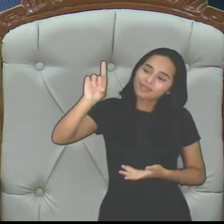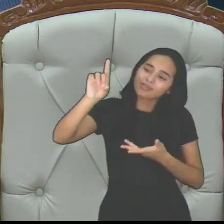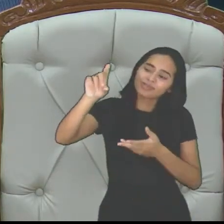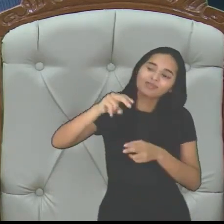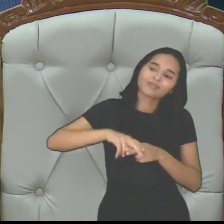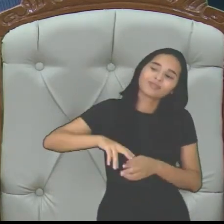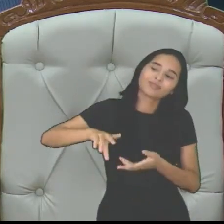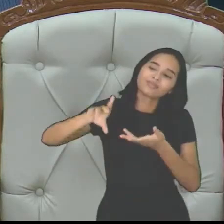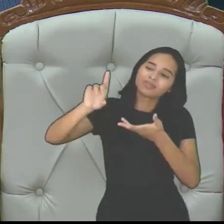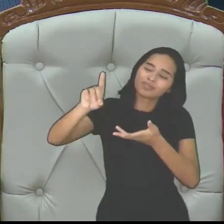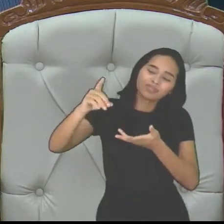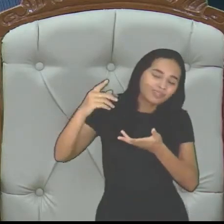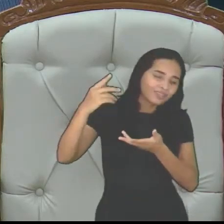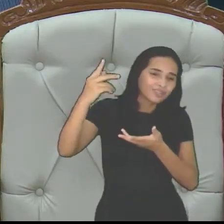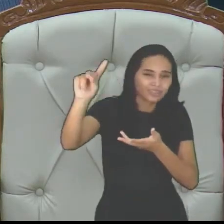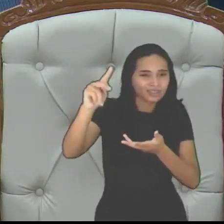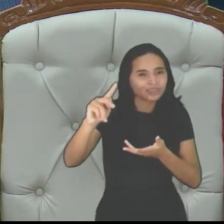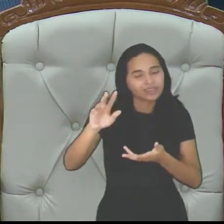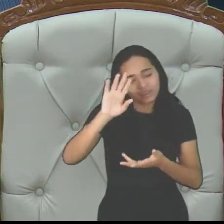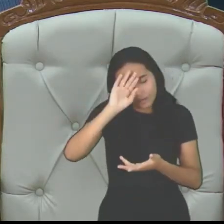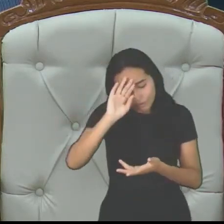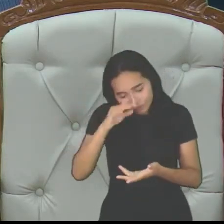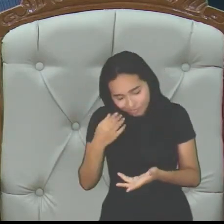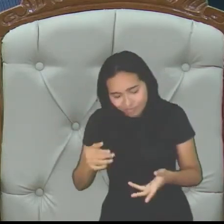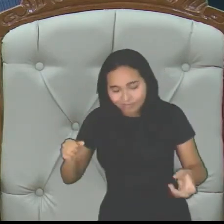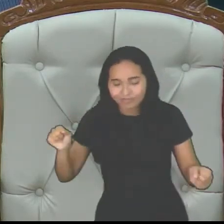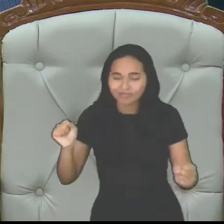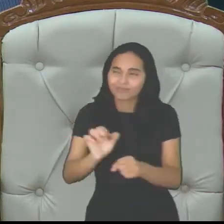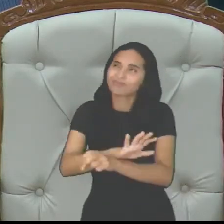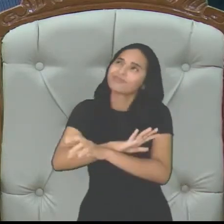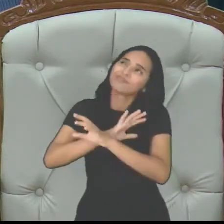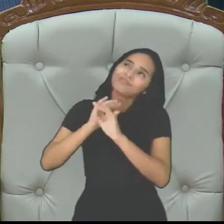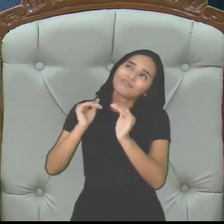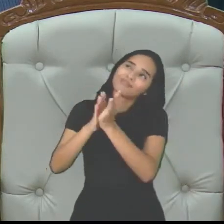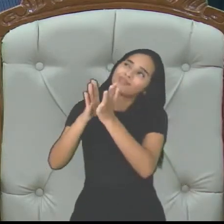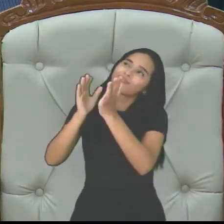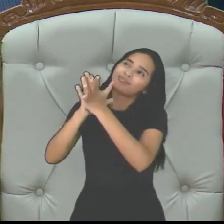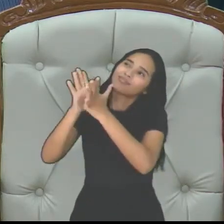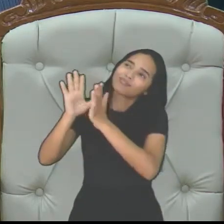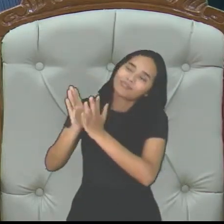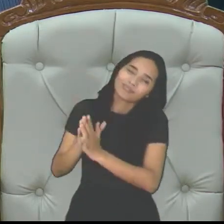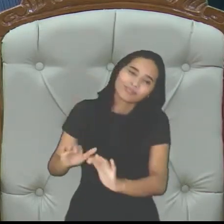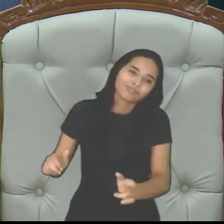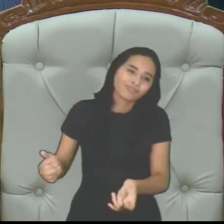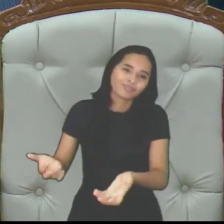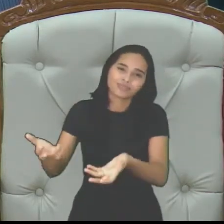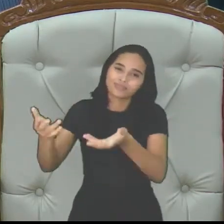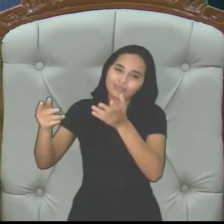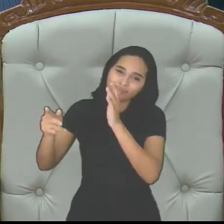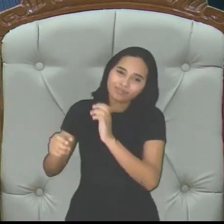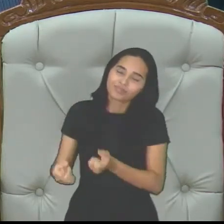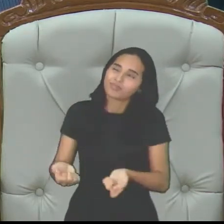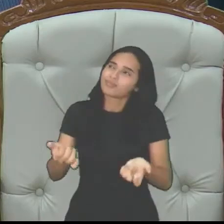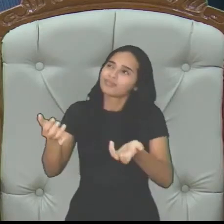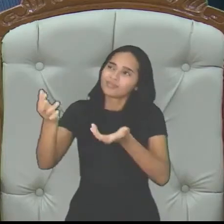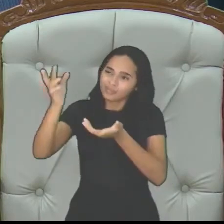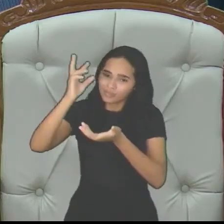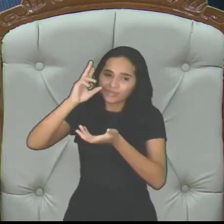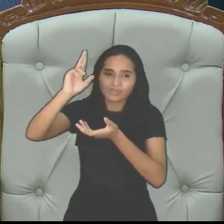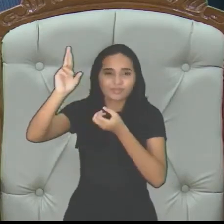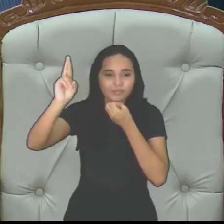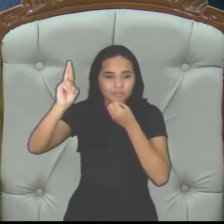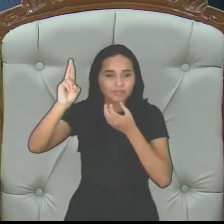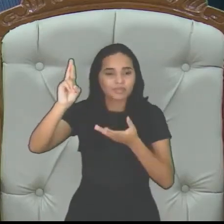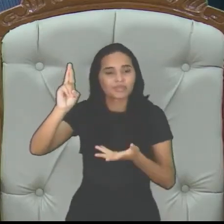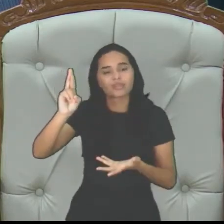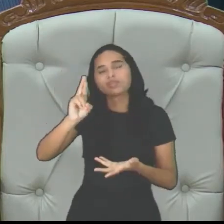Ele e nele, a honra, a glória, o louvor, a adoração seja dada ao seu bendito e